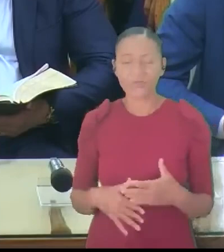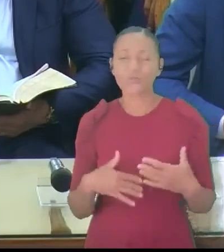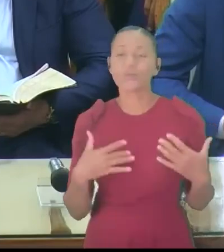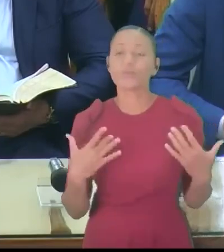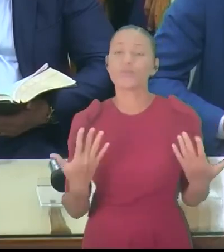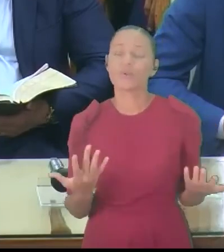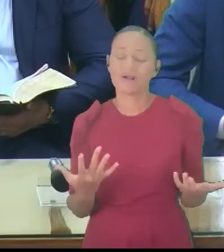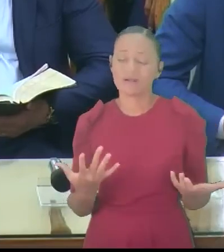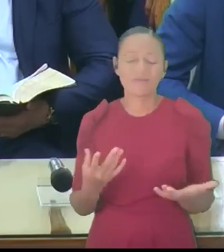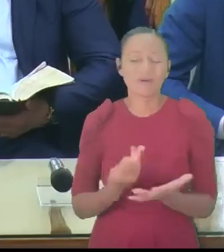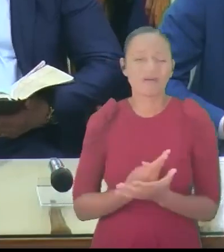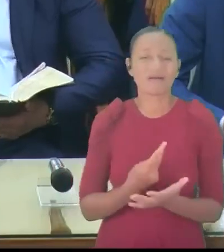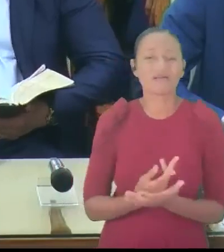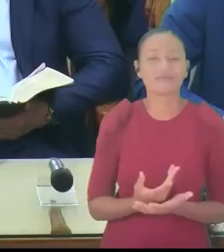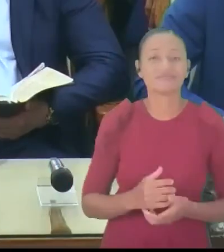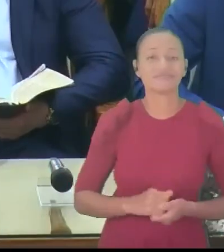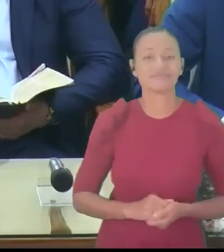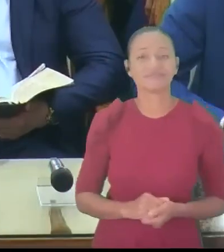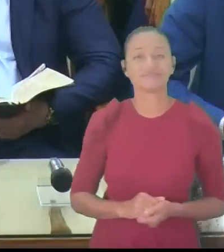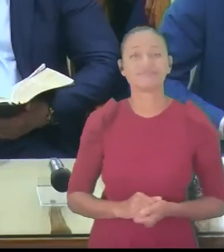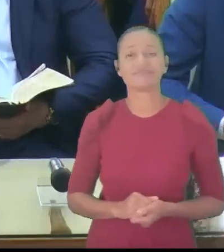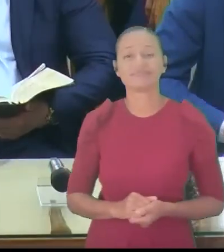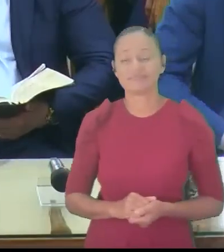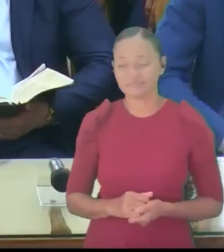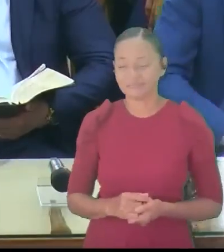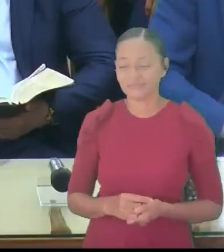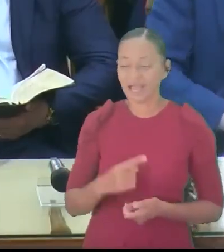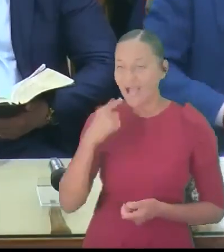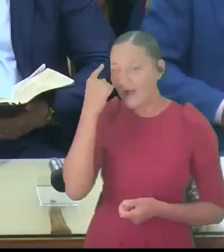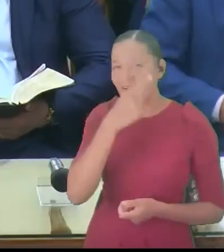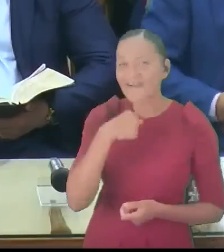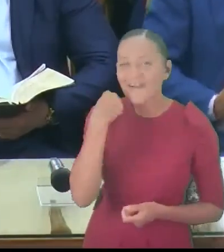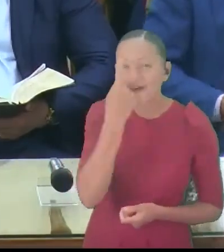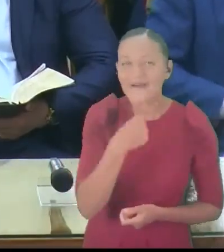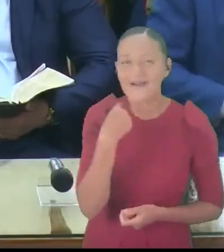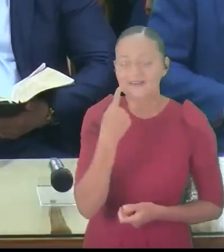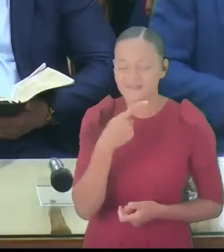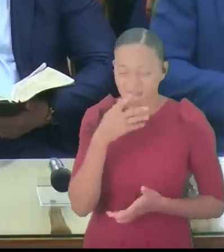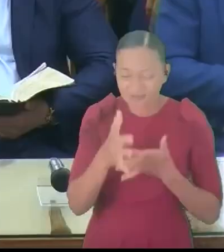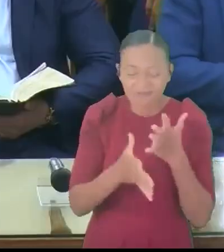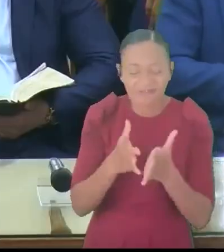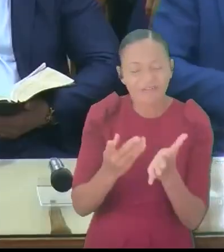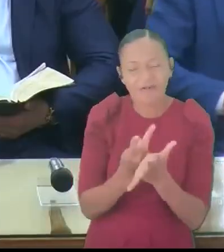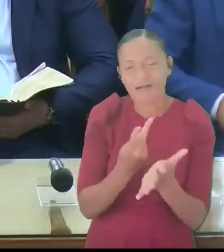errada? As ventas de quem disse que está errado.